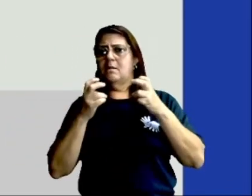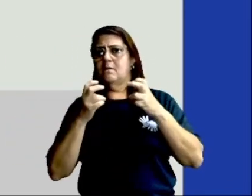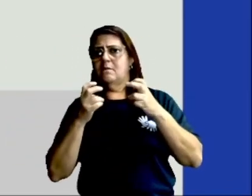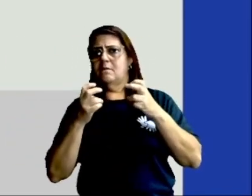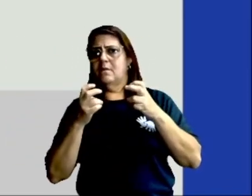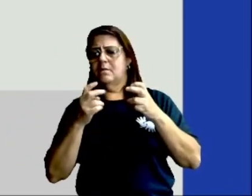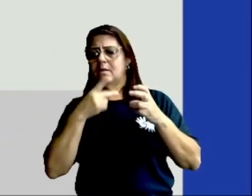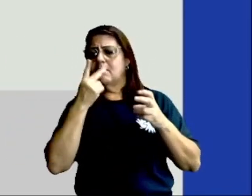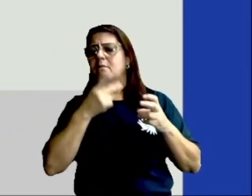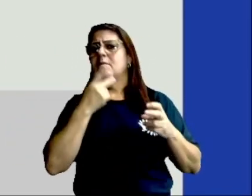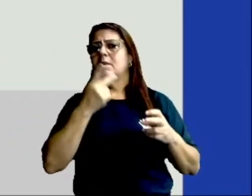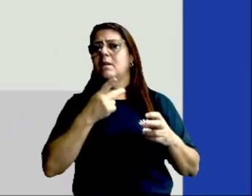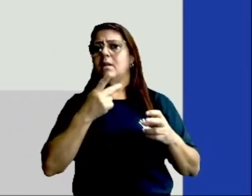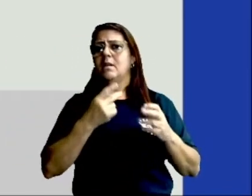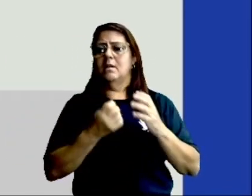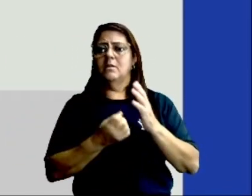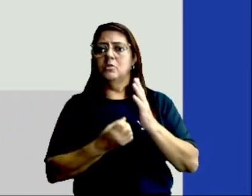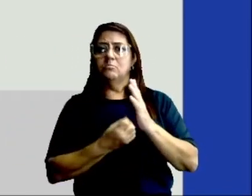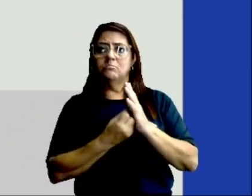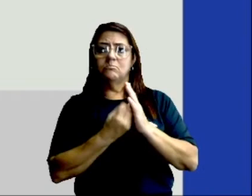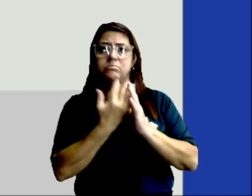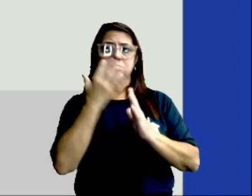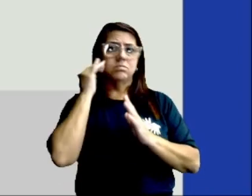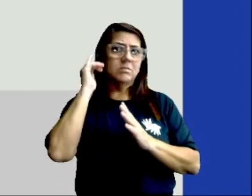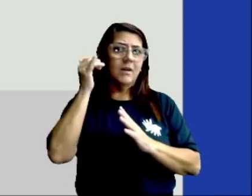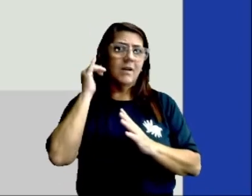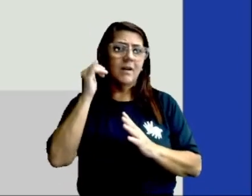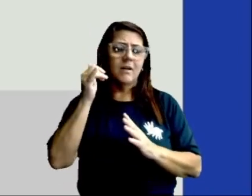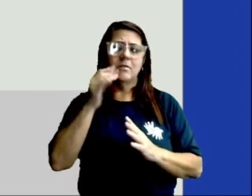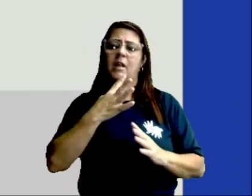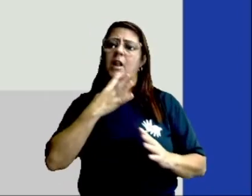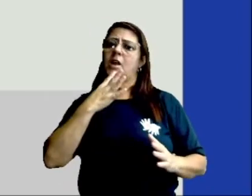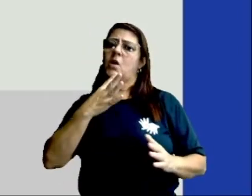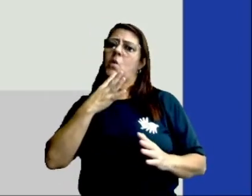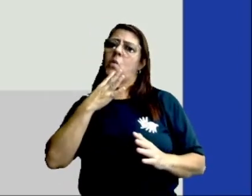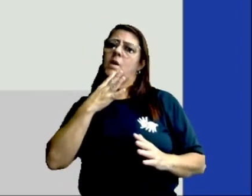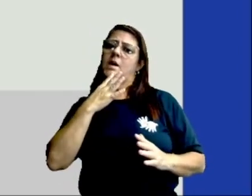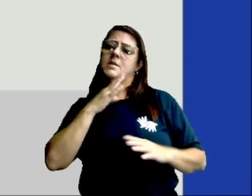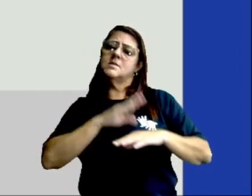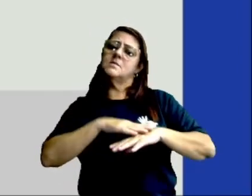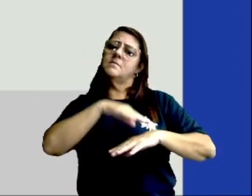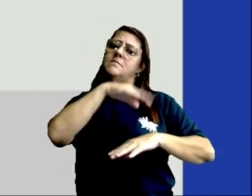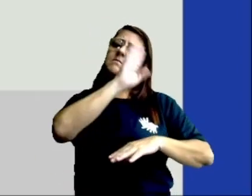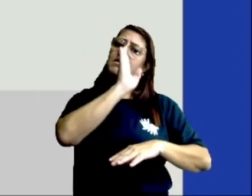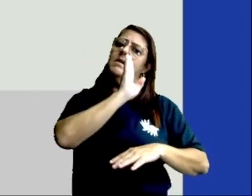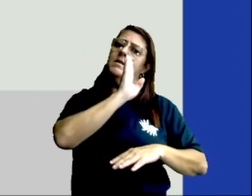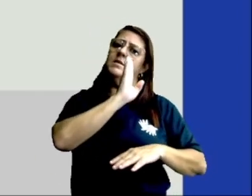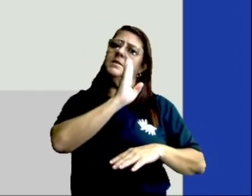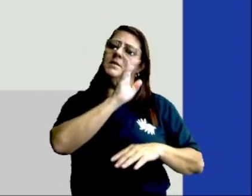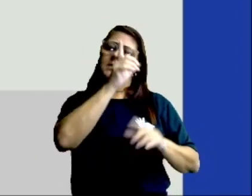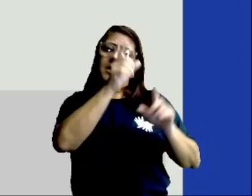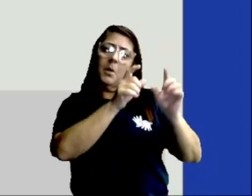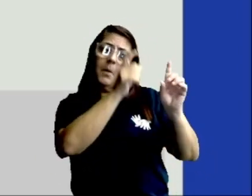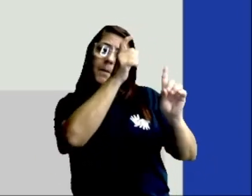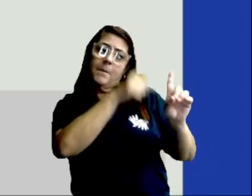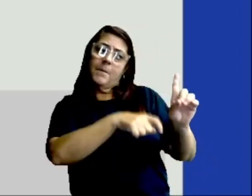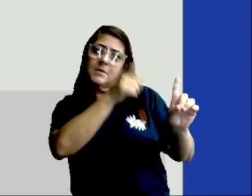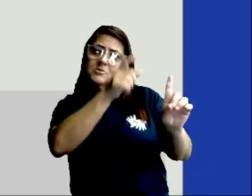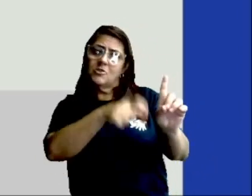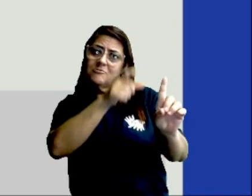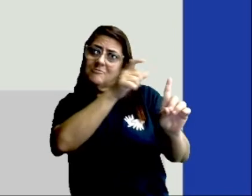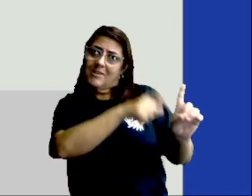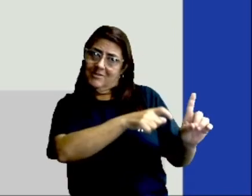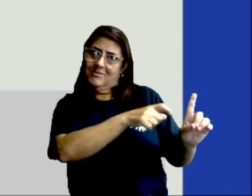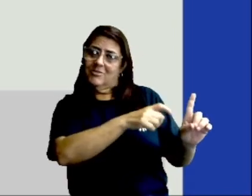tá narrando aí esse fato, ele conhece um pouco mais dos seus personagens. Ele